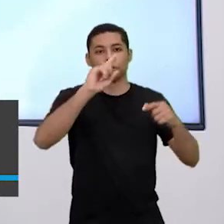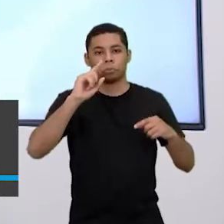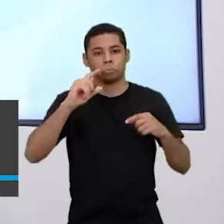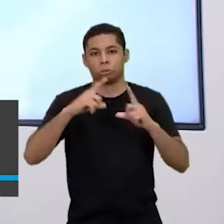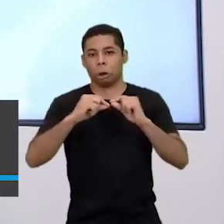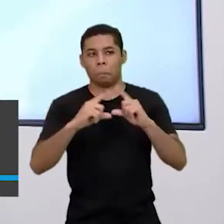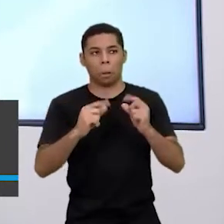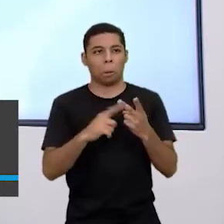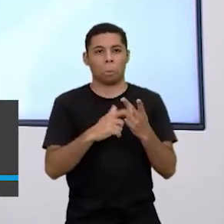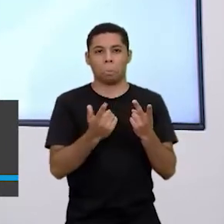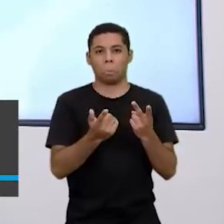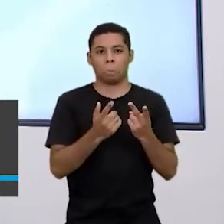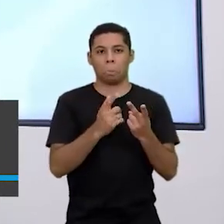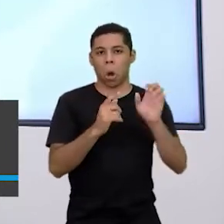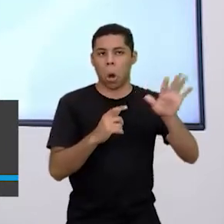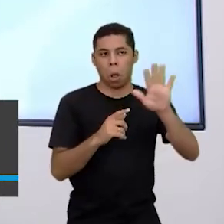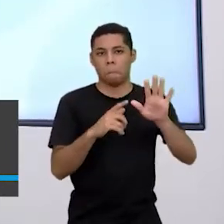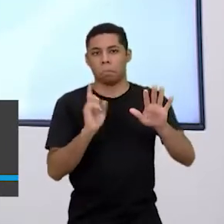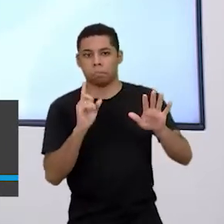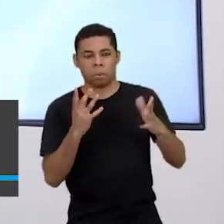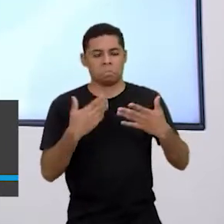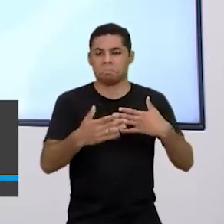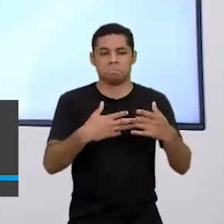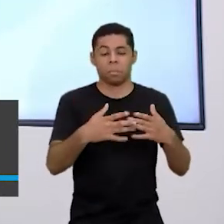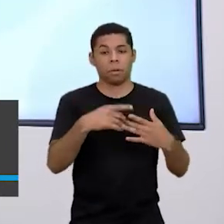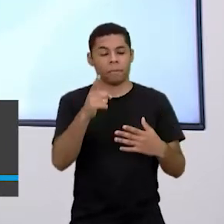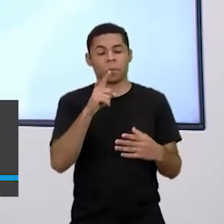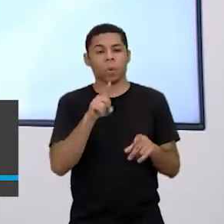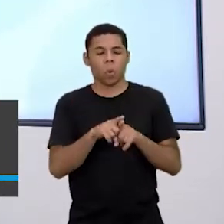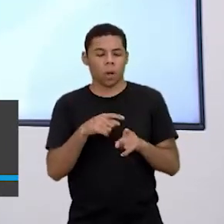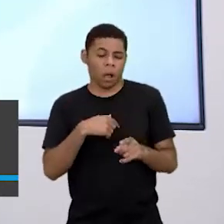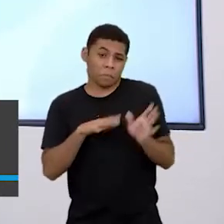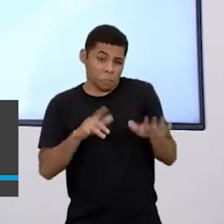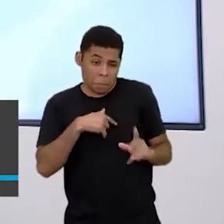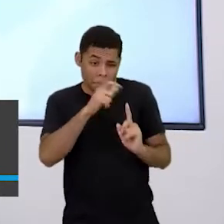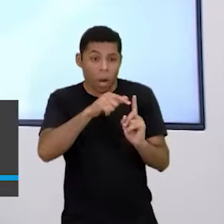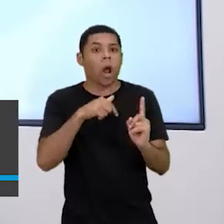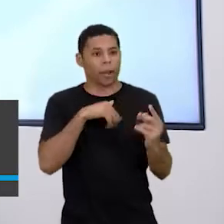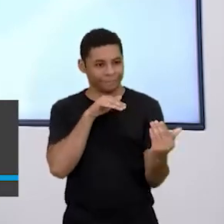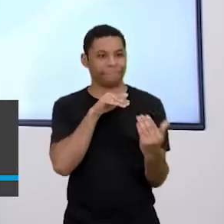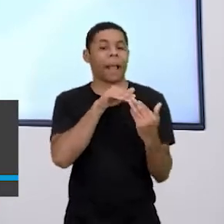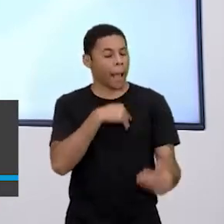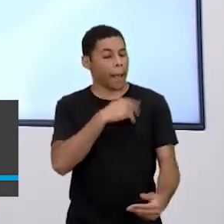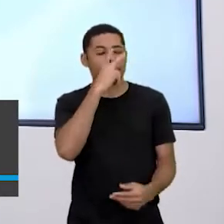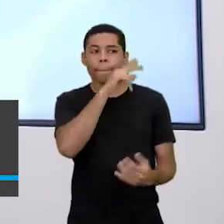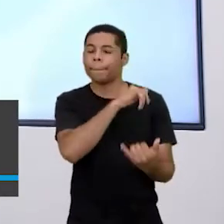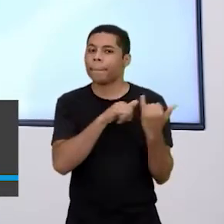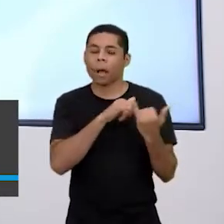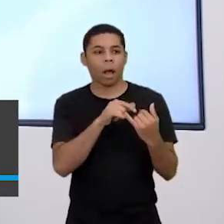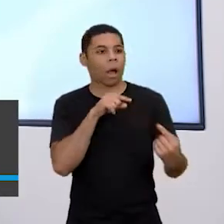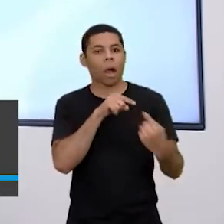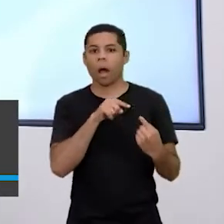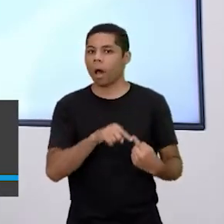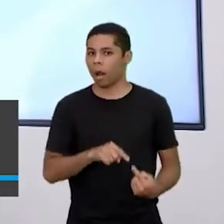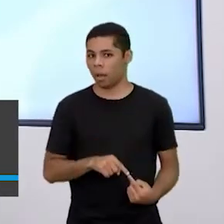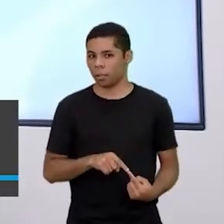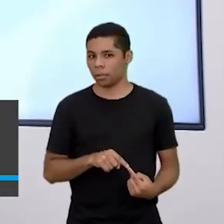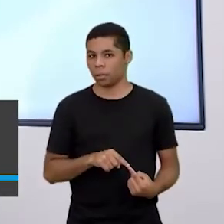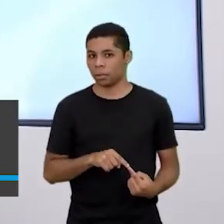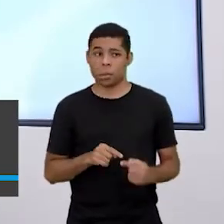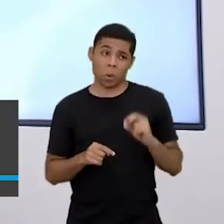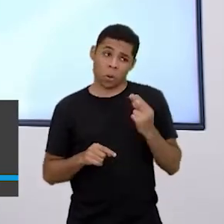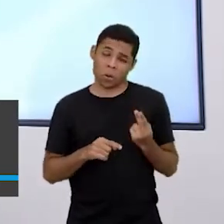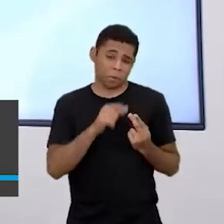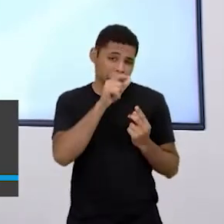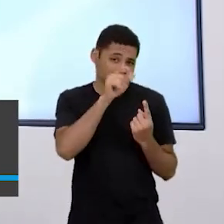tentar fazer uma personagem com o qual você discorde. Porque você vai fazer um personagem um pouco vilão,